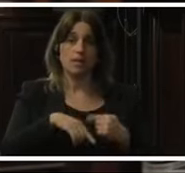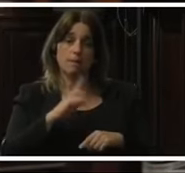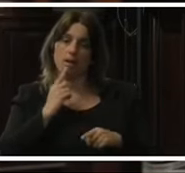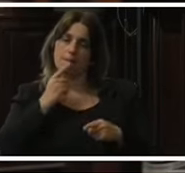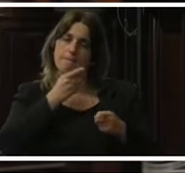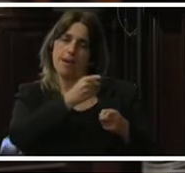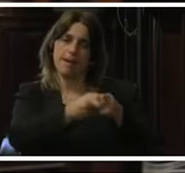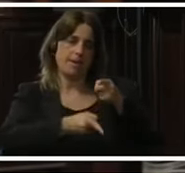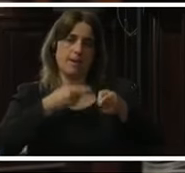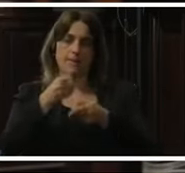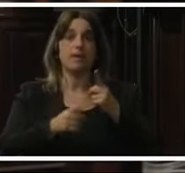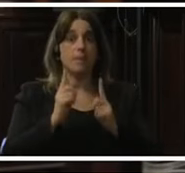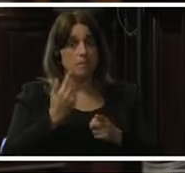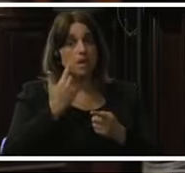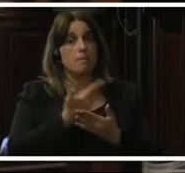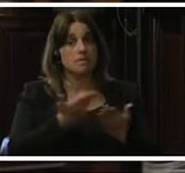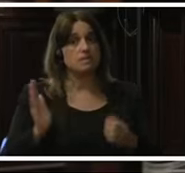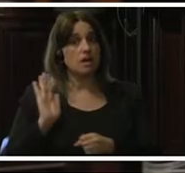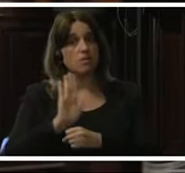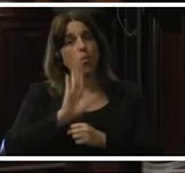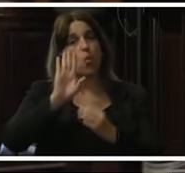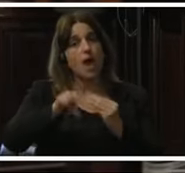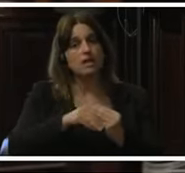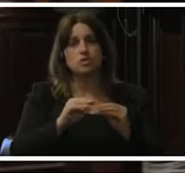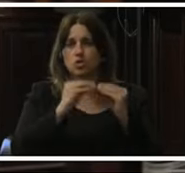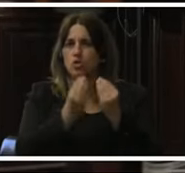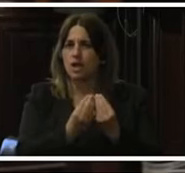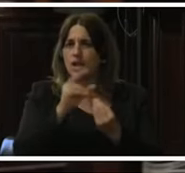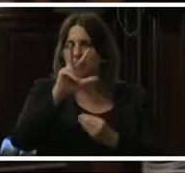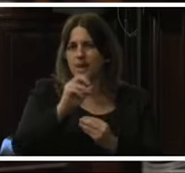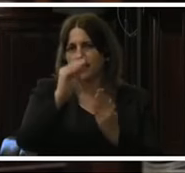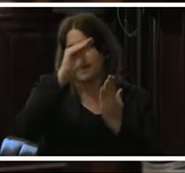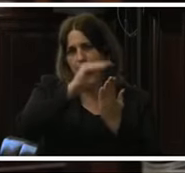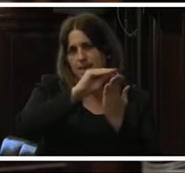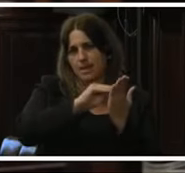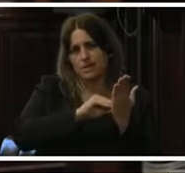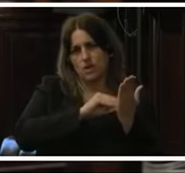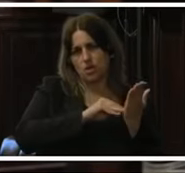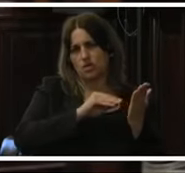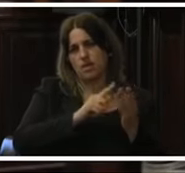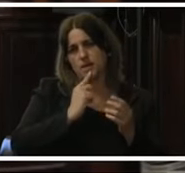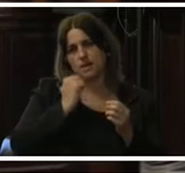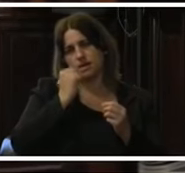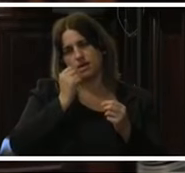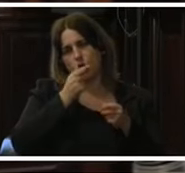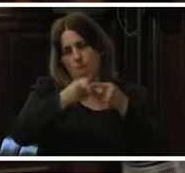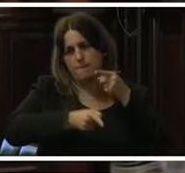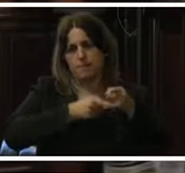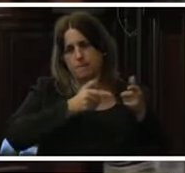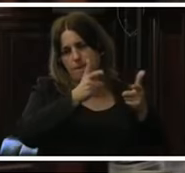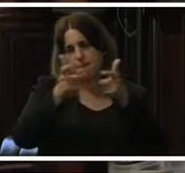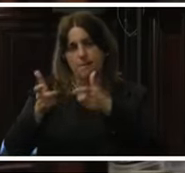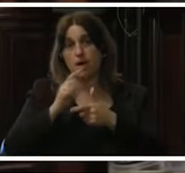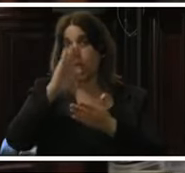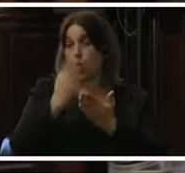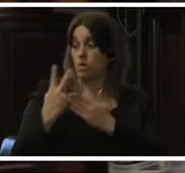apresenta um anexo com mais de trinta registros de ataques nos últimos dois anos em relação ao